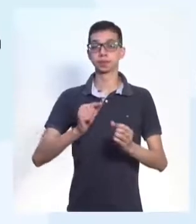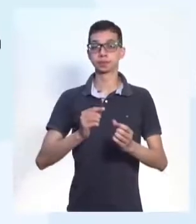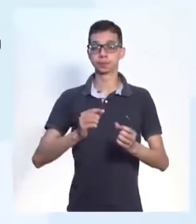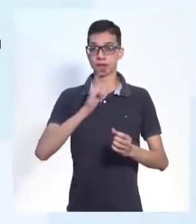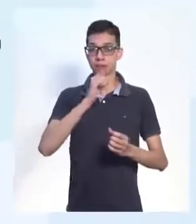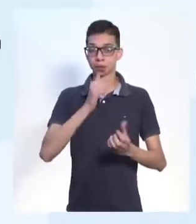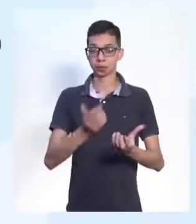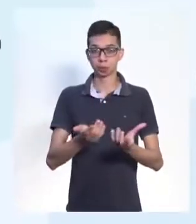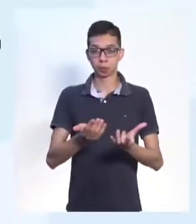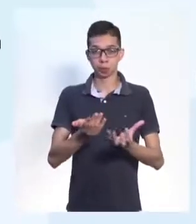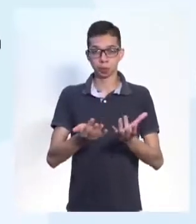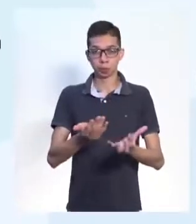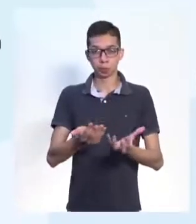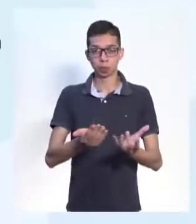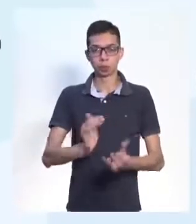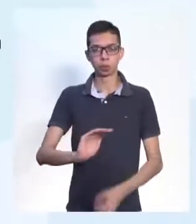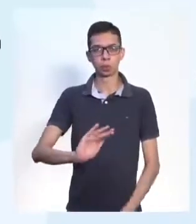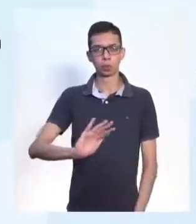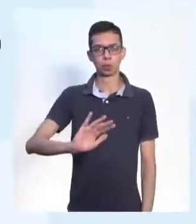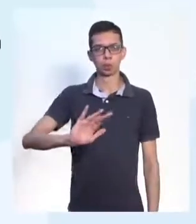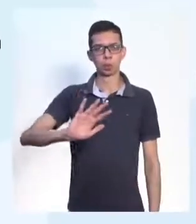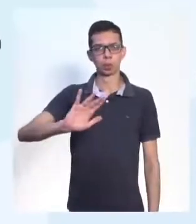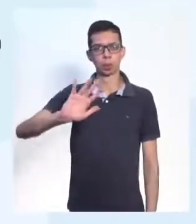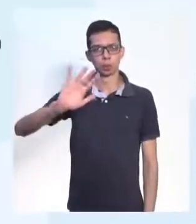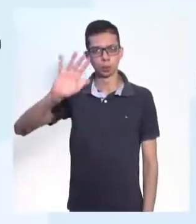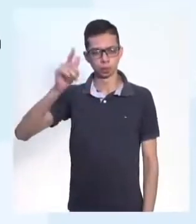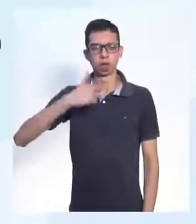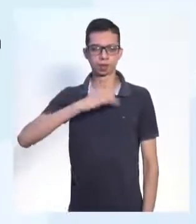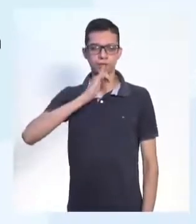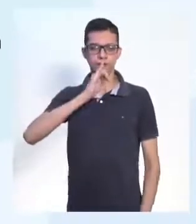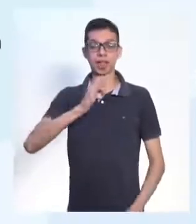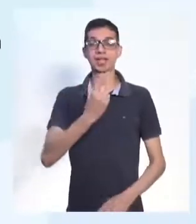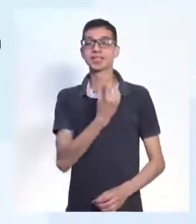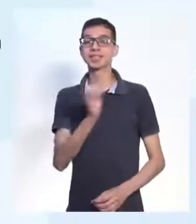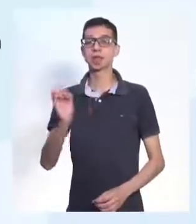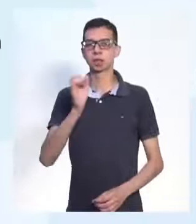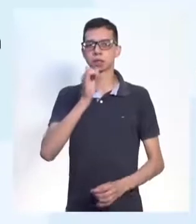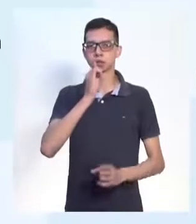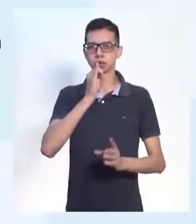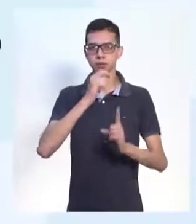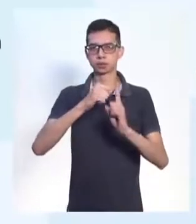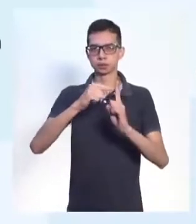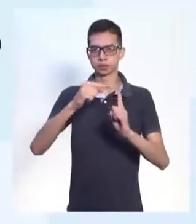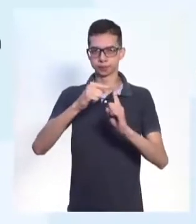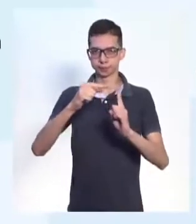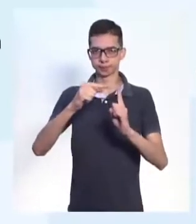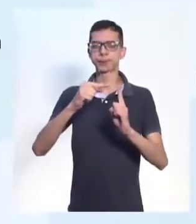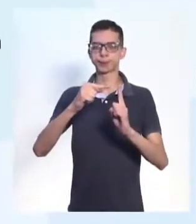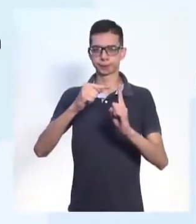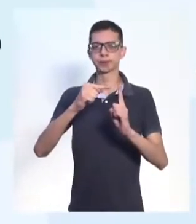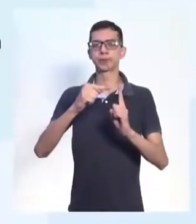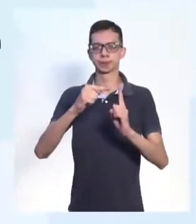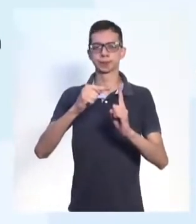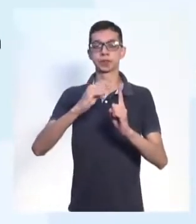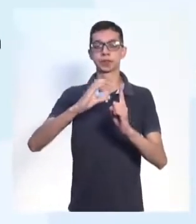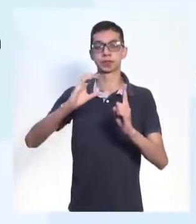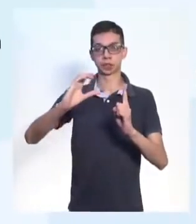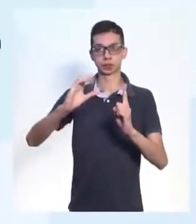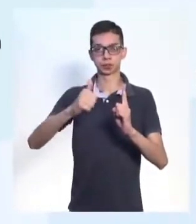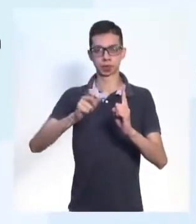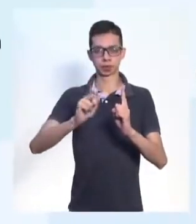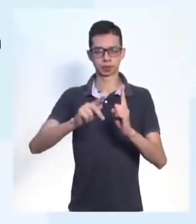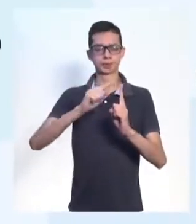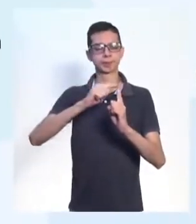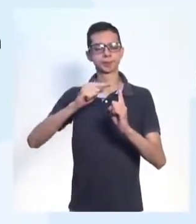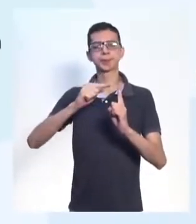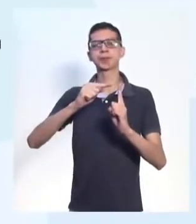Então, quando ela evaporou, eu falei que é 100. Foi a escala ali, foi estipulado 100. Quando ela estava em